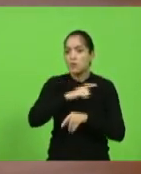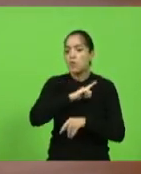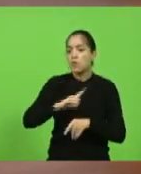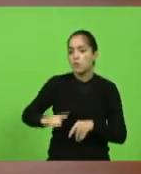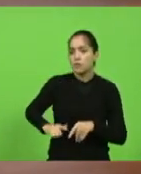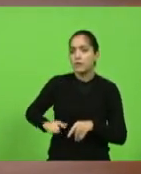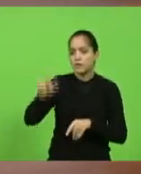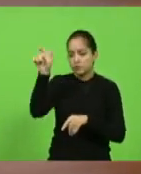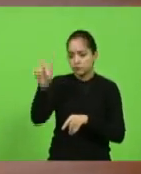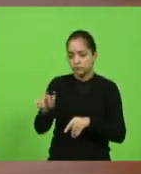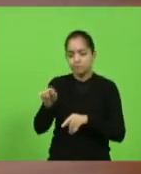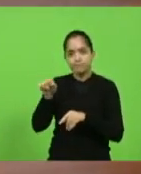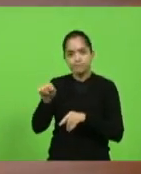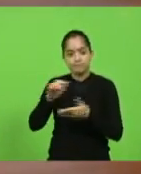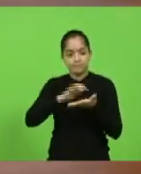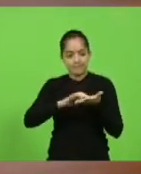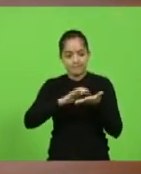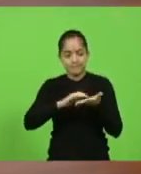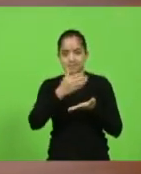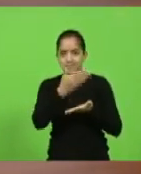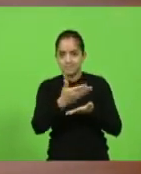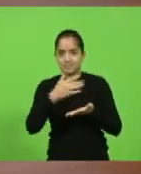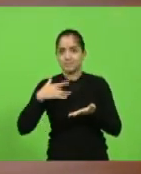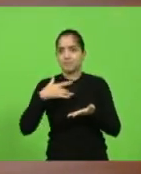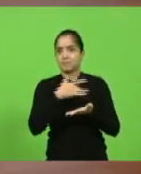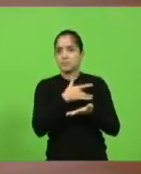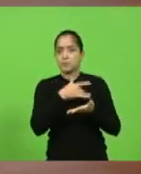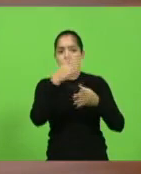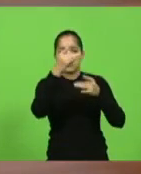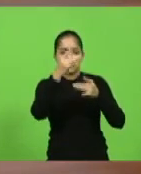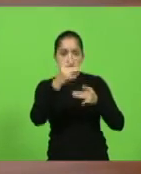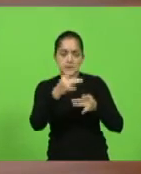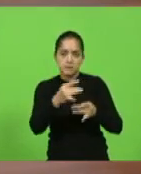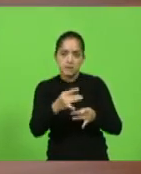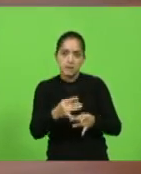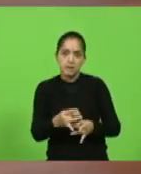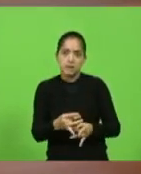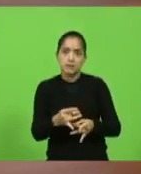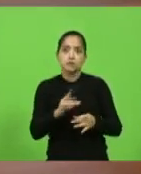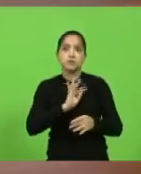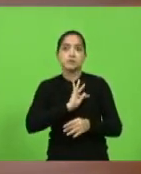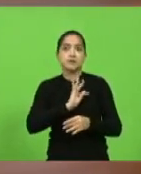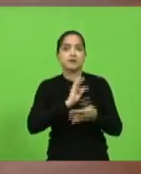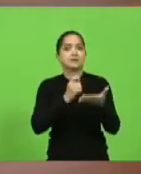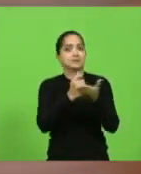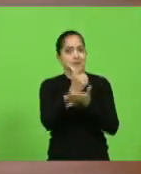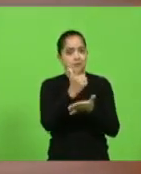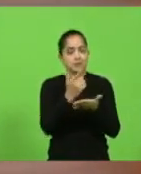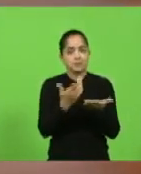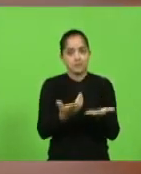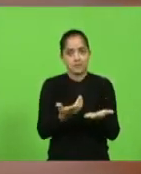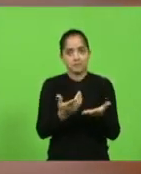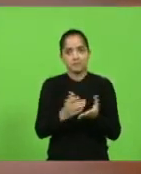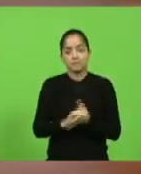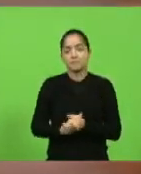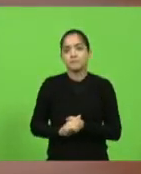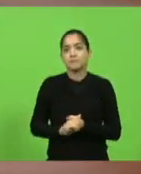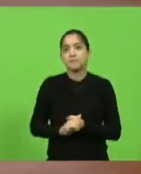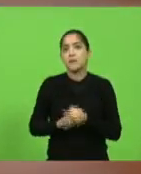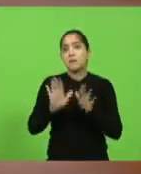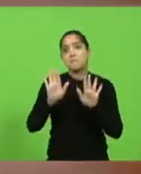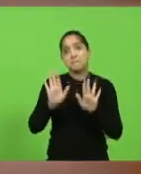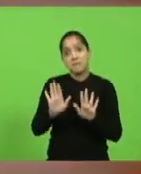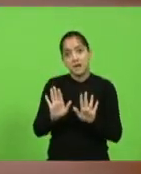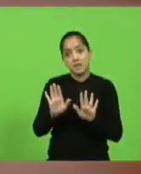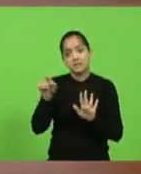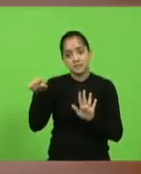deixou para que o secretário de Estado da Saúde tratasse dos detalhes específicos e técnicos da compra dos respiradores. Mas o governador